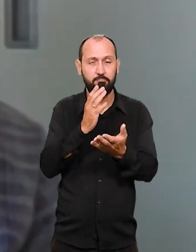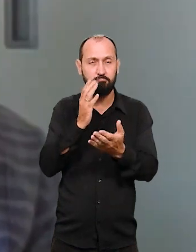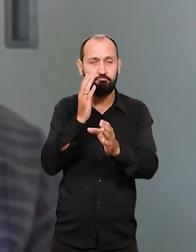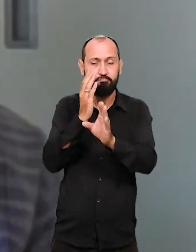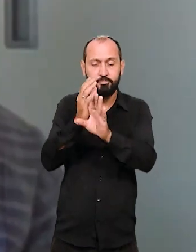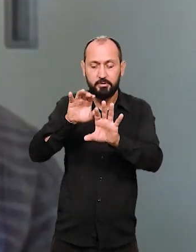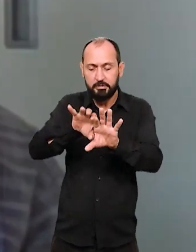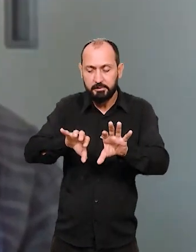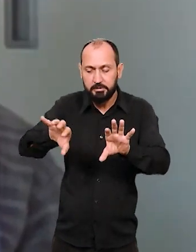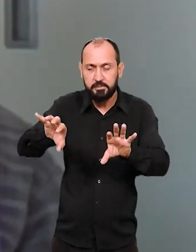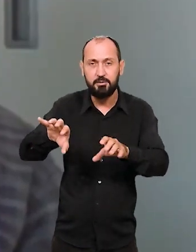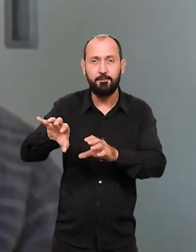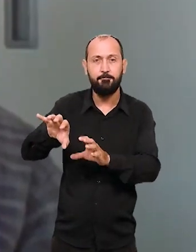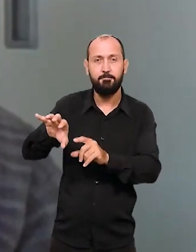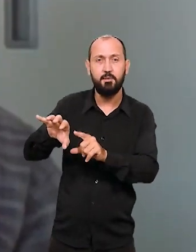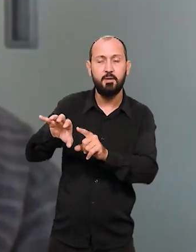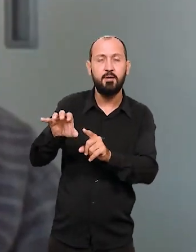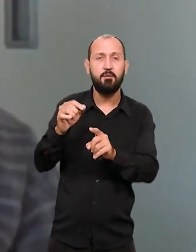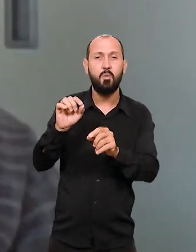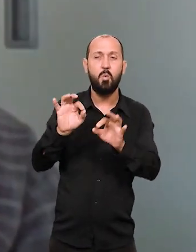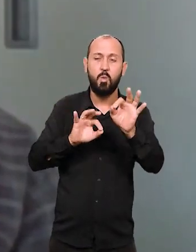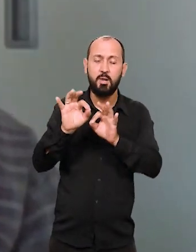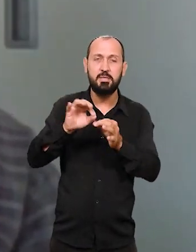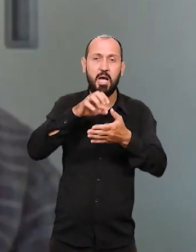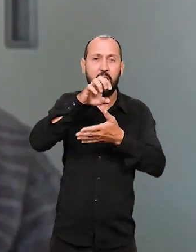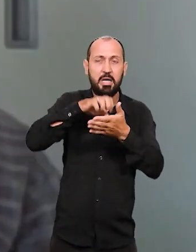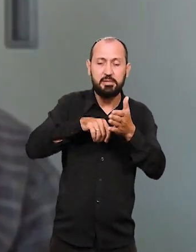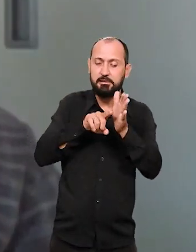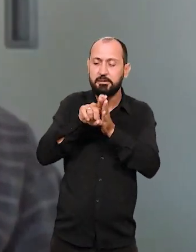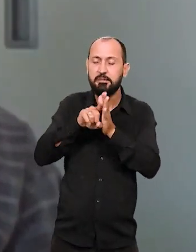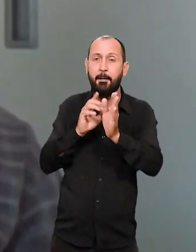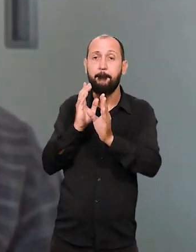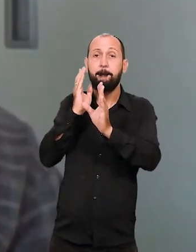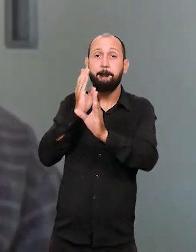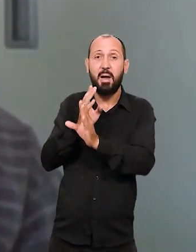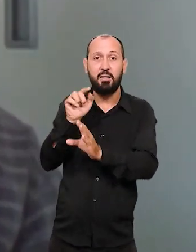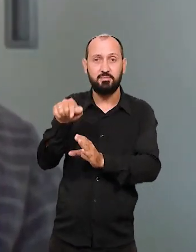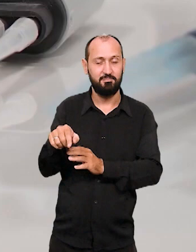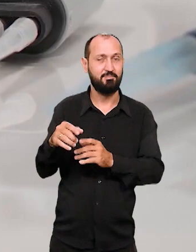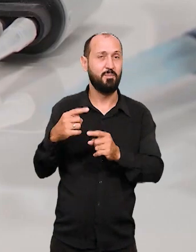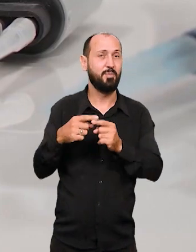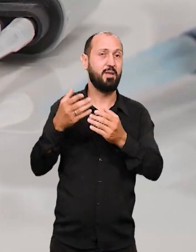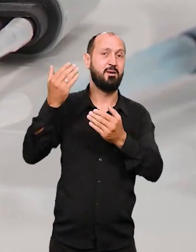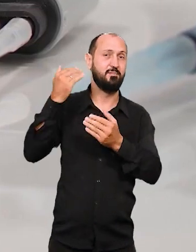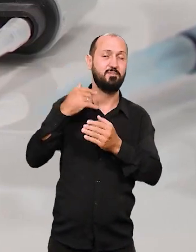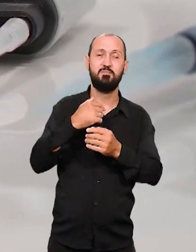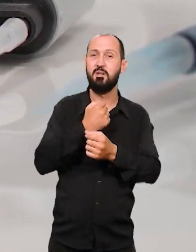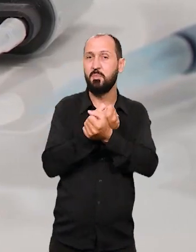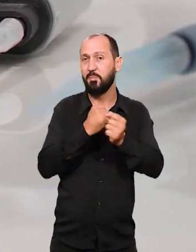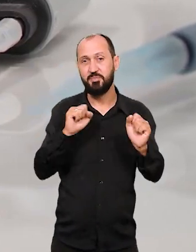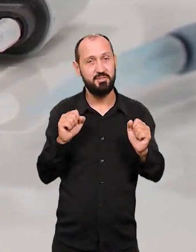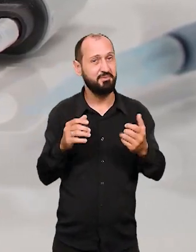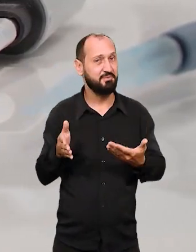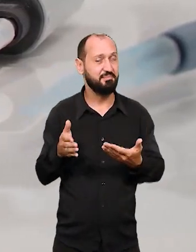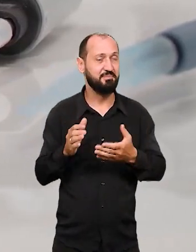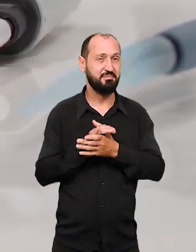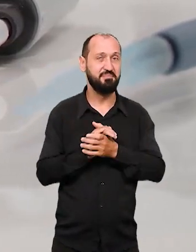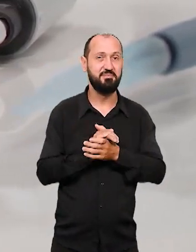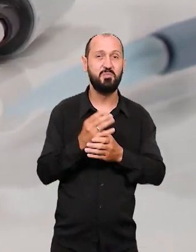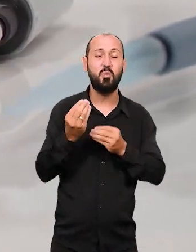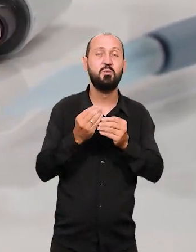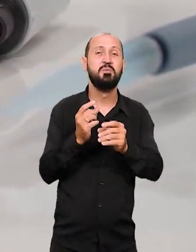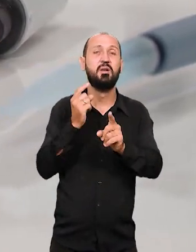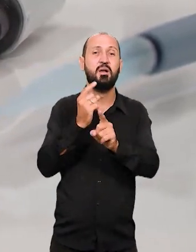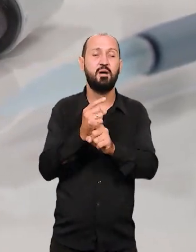O isolamento permitiu que você desenvolvesse testes para identificação desse vírus, que antigamente não